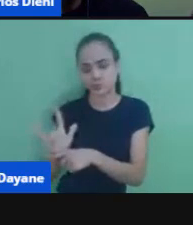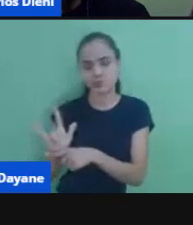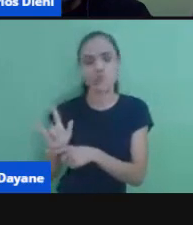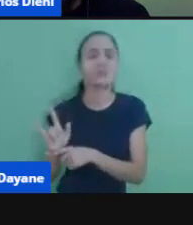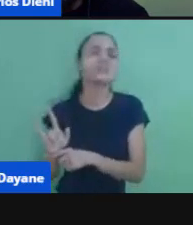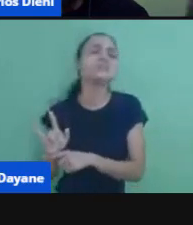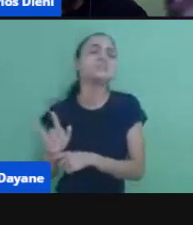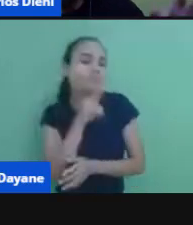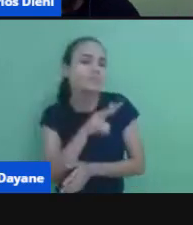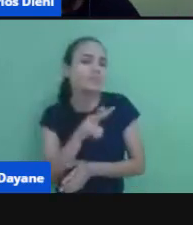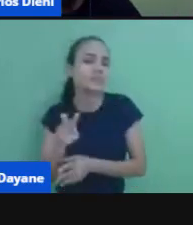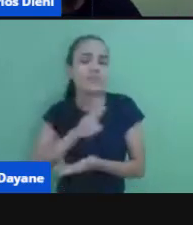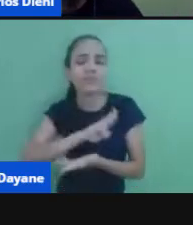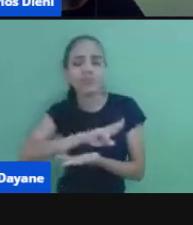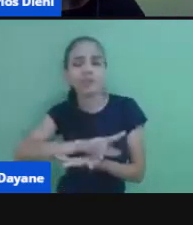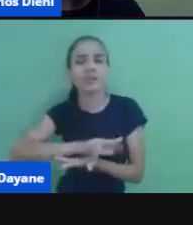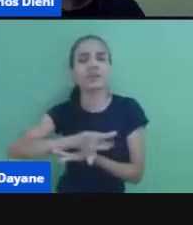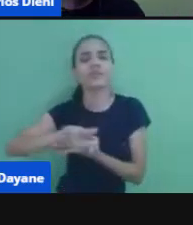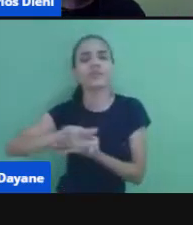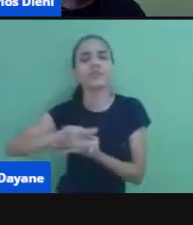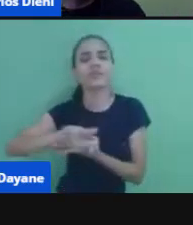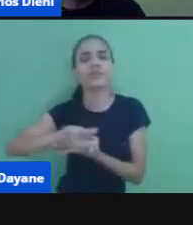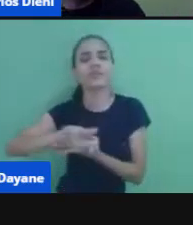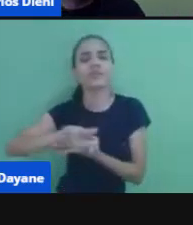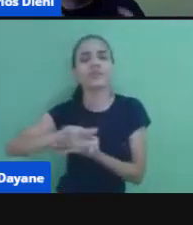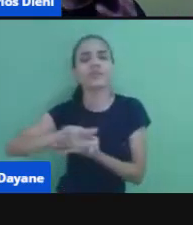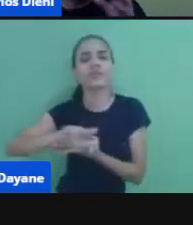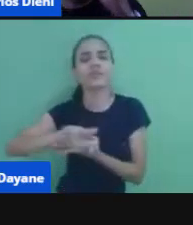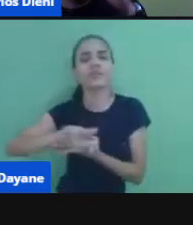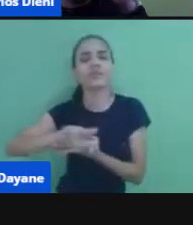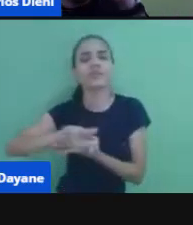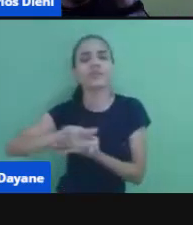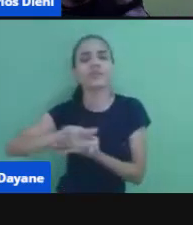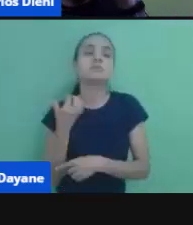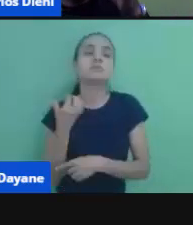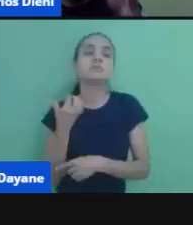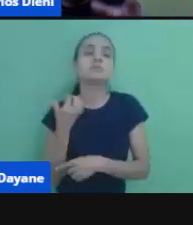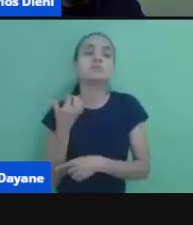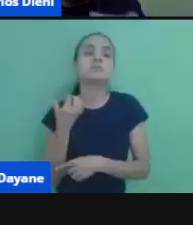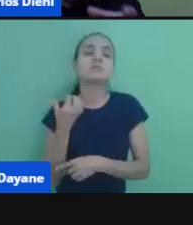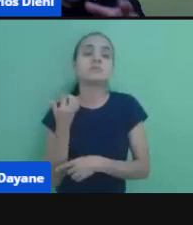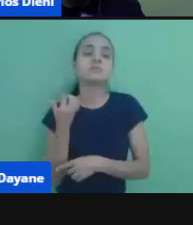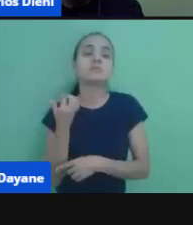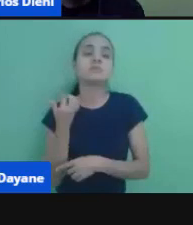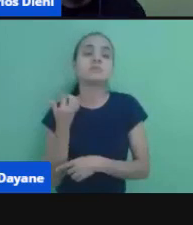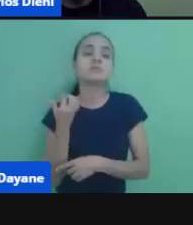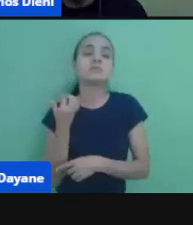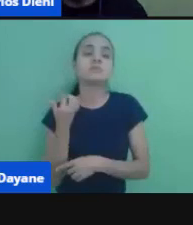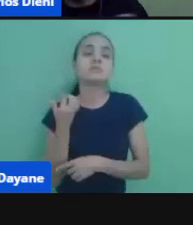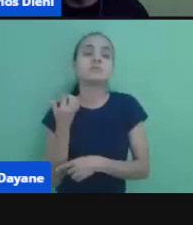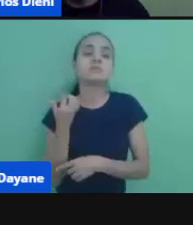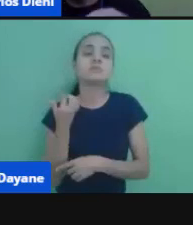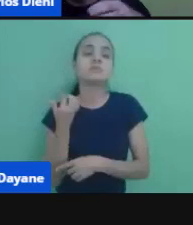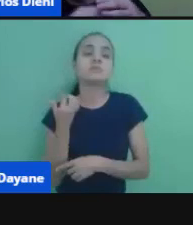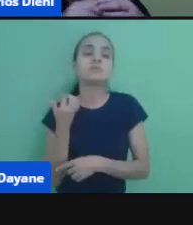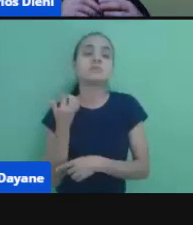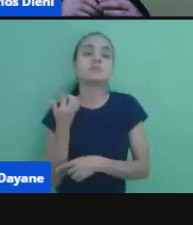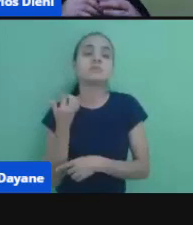modos de documentário, 6 modos ali. Uma coisa não quer dizer que a gente tem 6 modos ali,